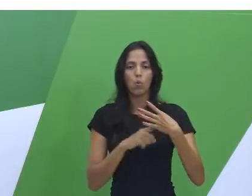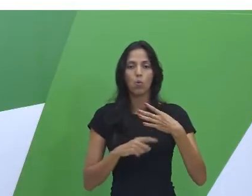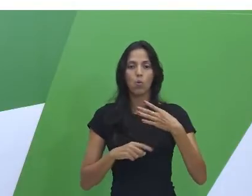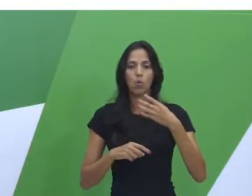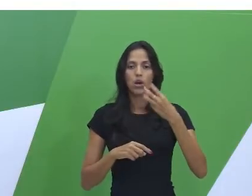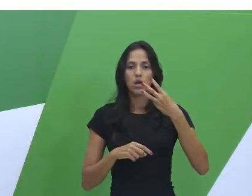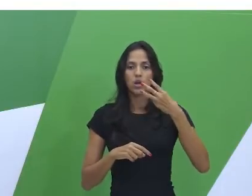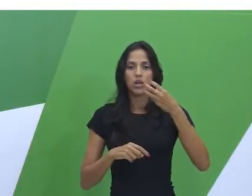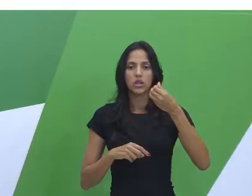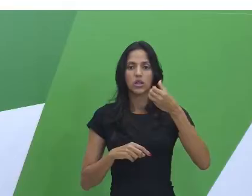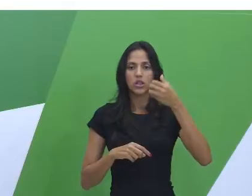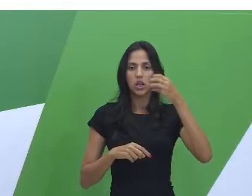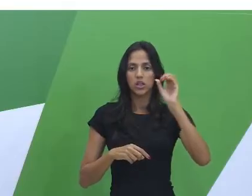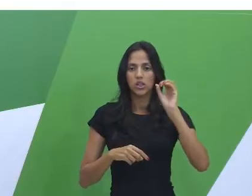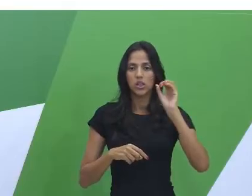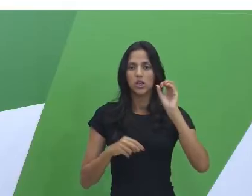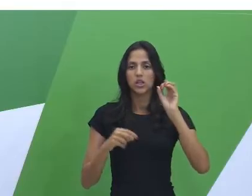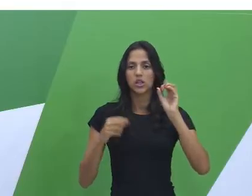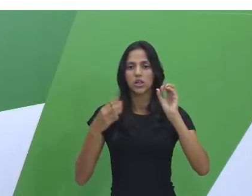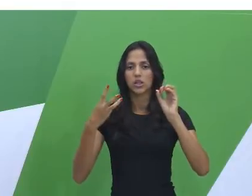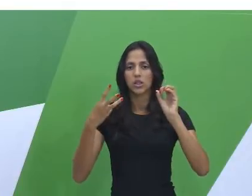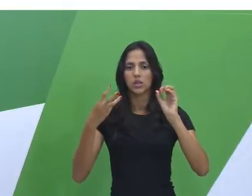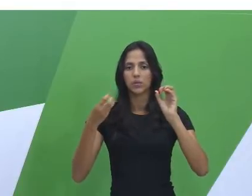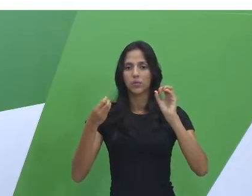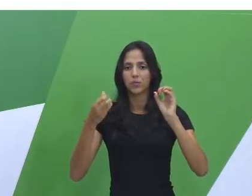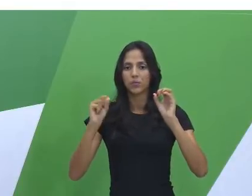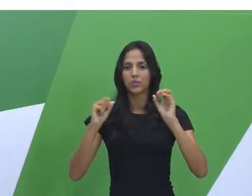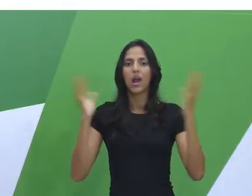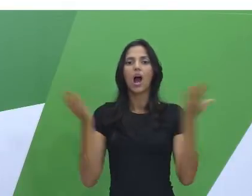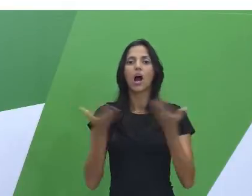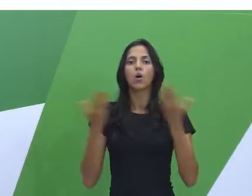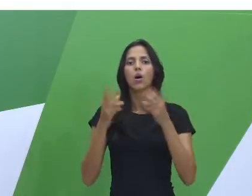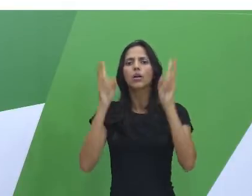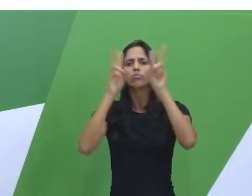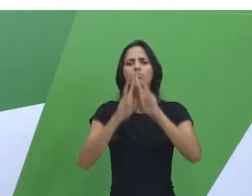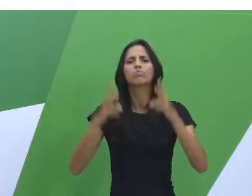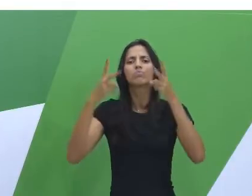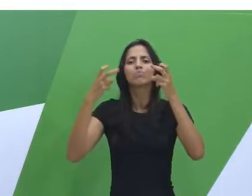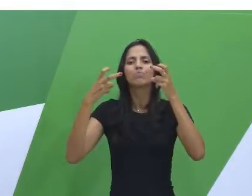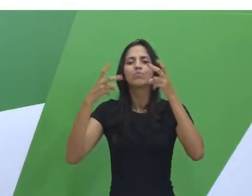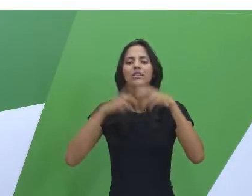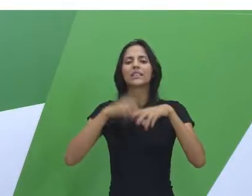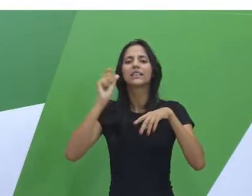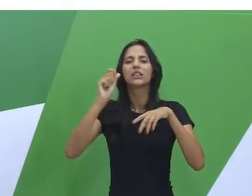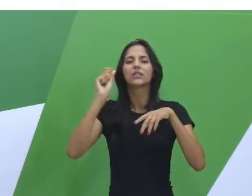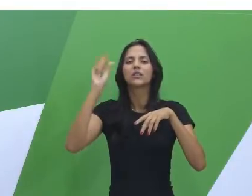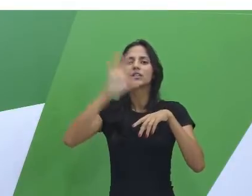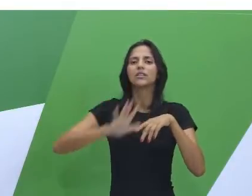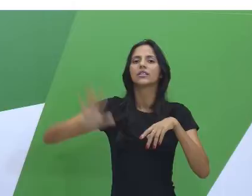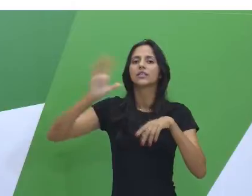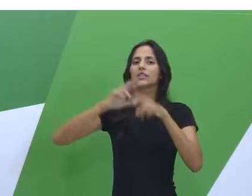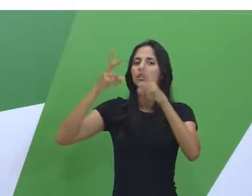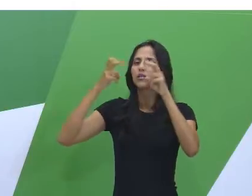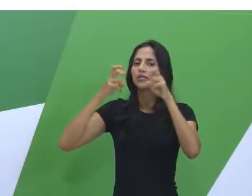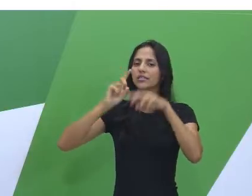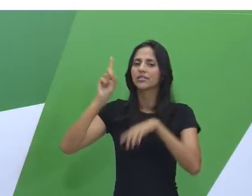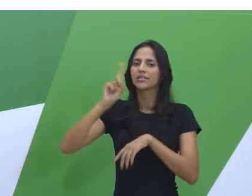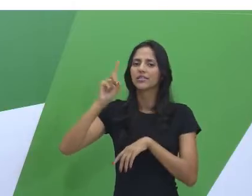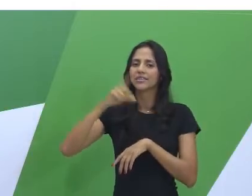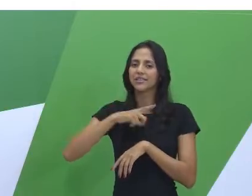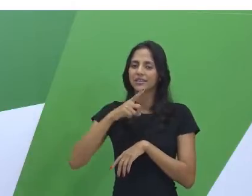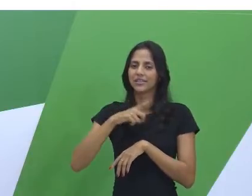até 360. E aí na telinha, fique ligado, abra aí os olhos. Você está vendo toda uma geometrização aí, não é